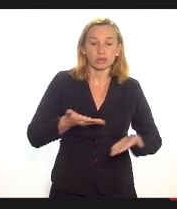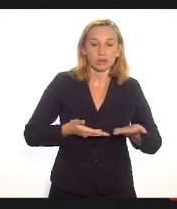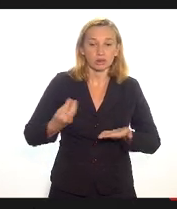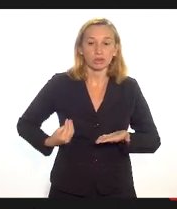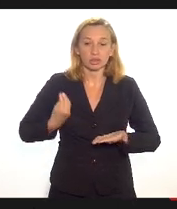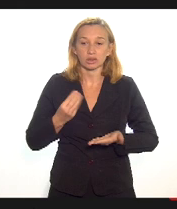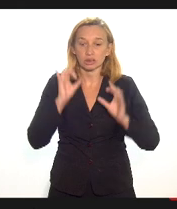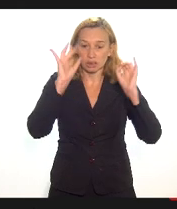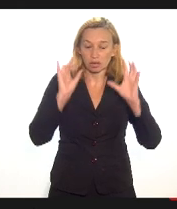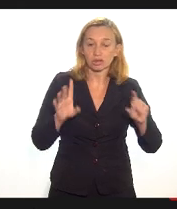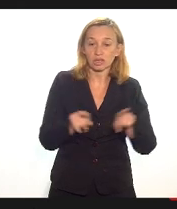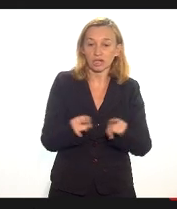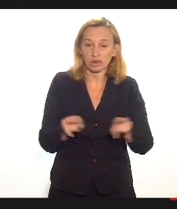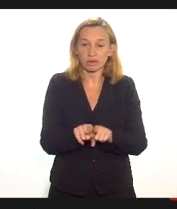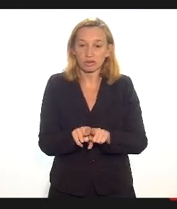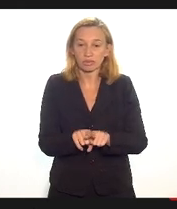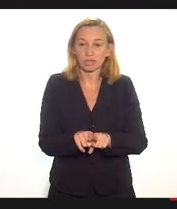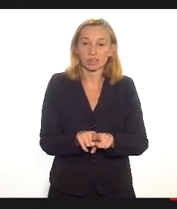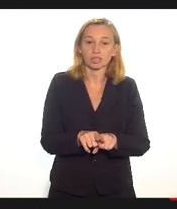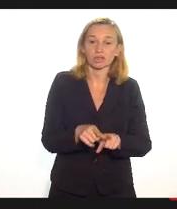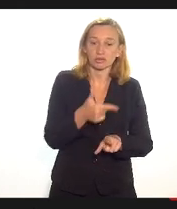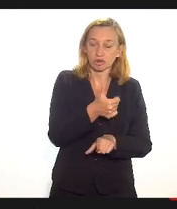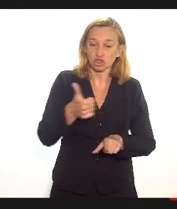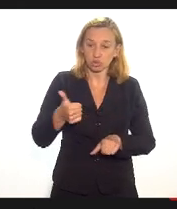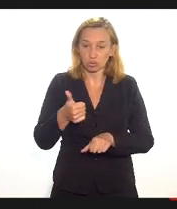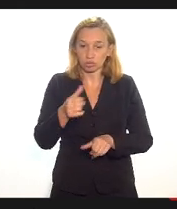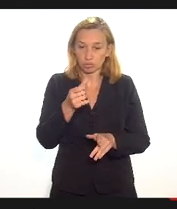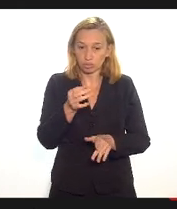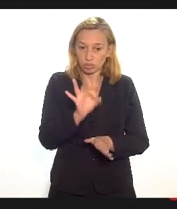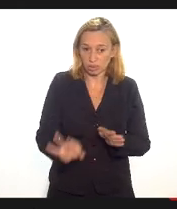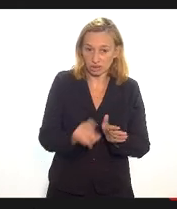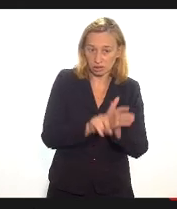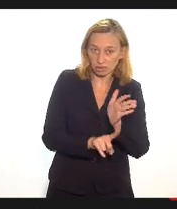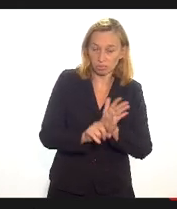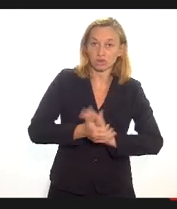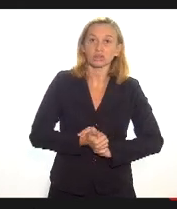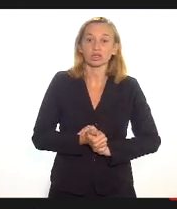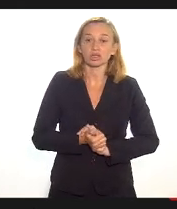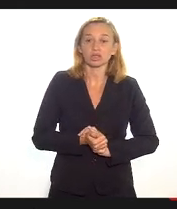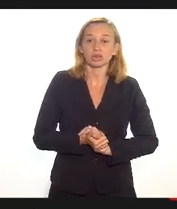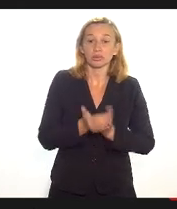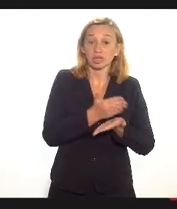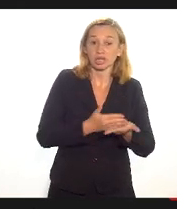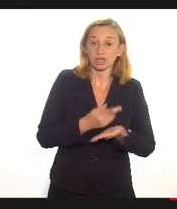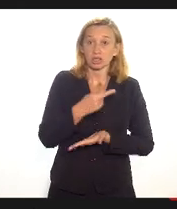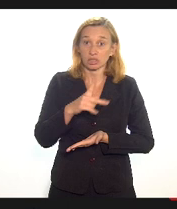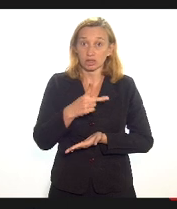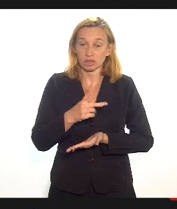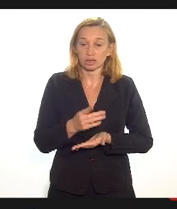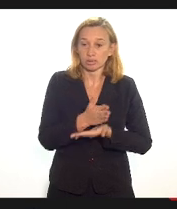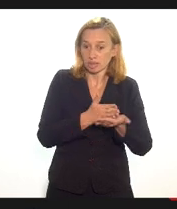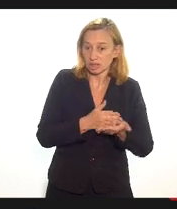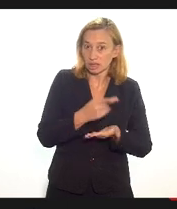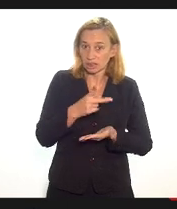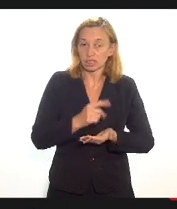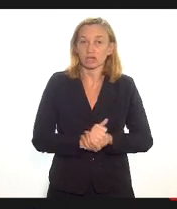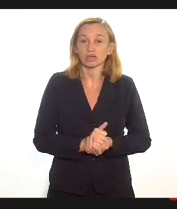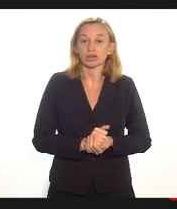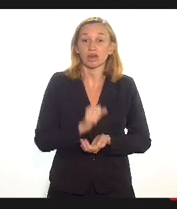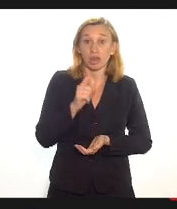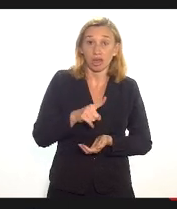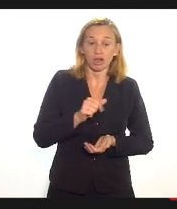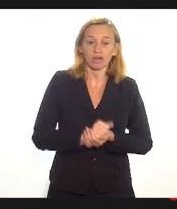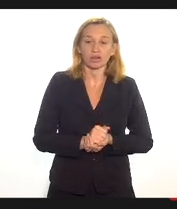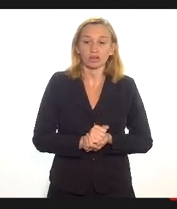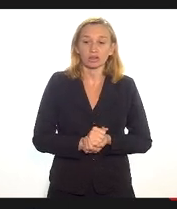especial houve uma retração de 21%. Então, parte disso, uma boa parte disso, é a função